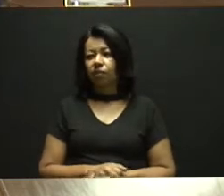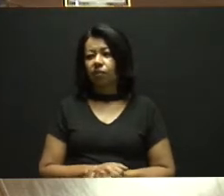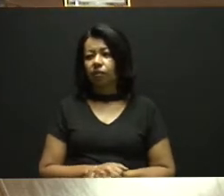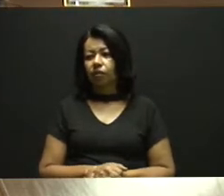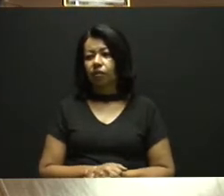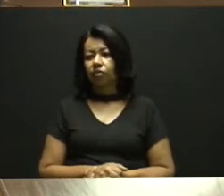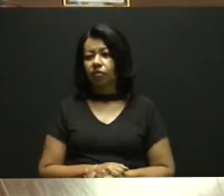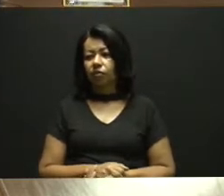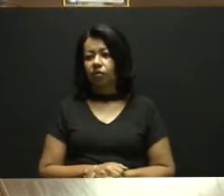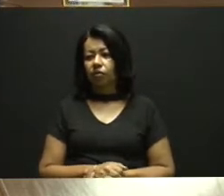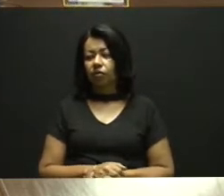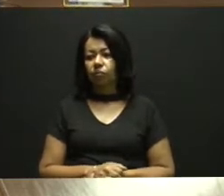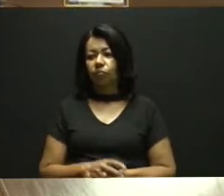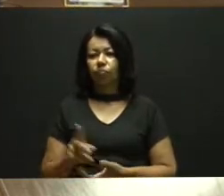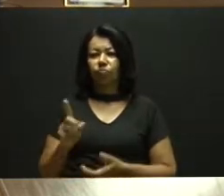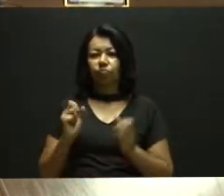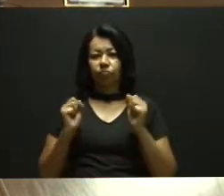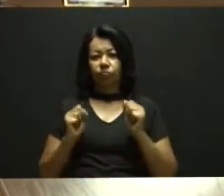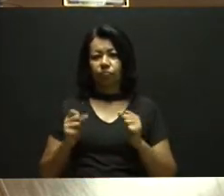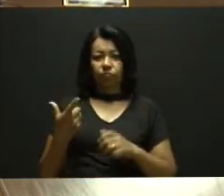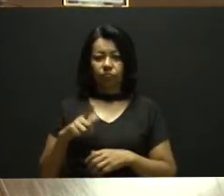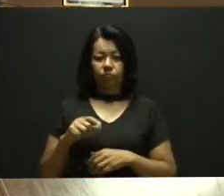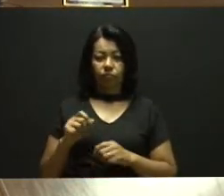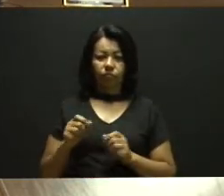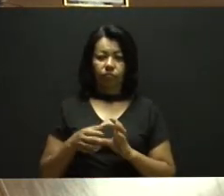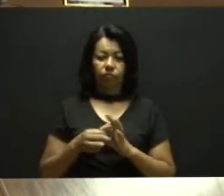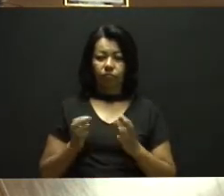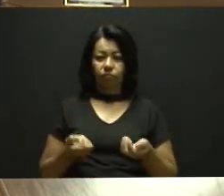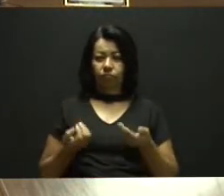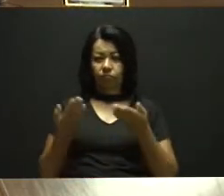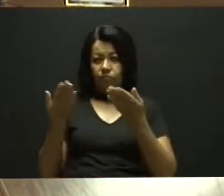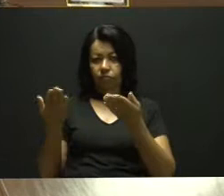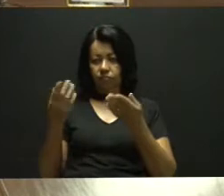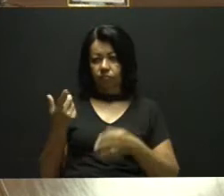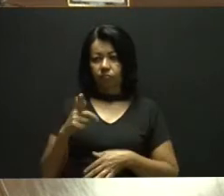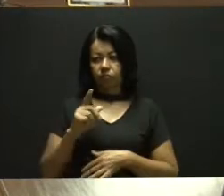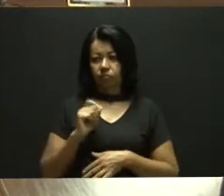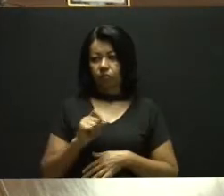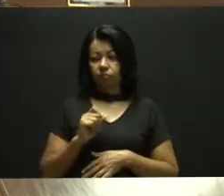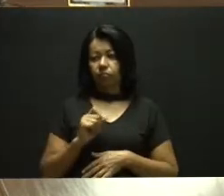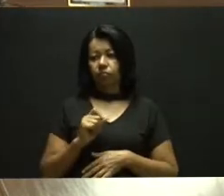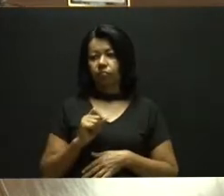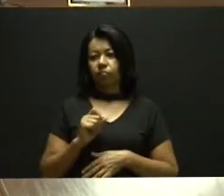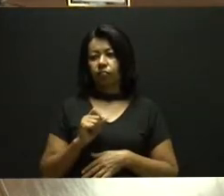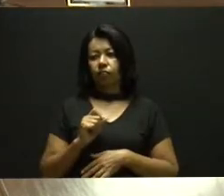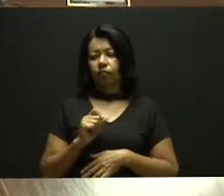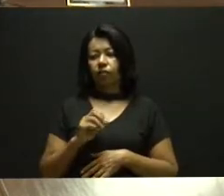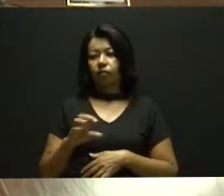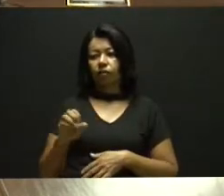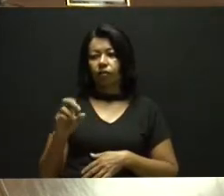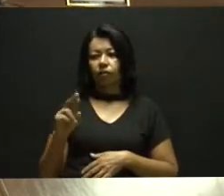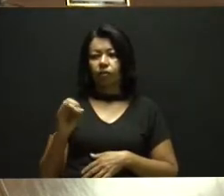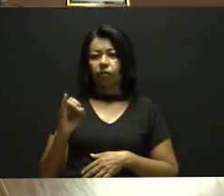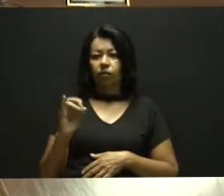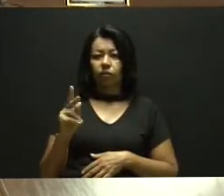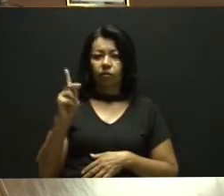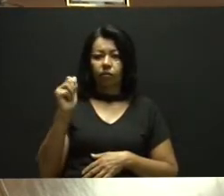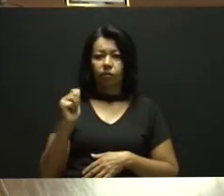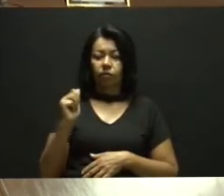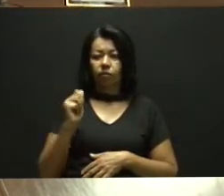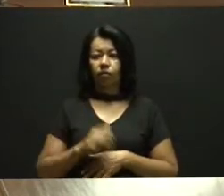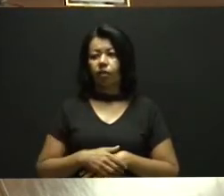eu não poderia deixar de entregar a érika nossa